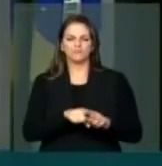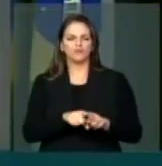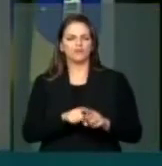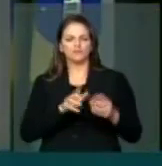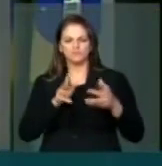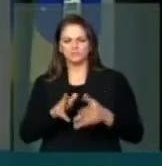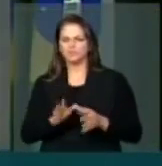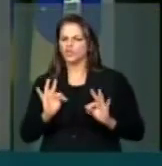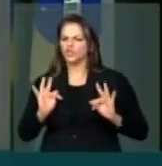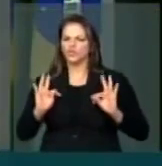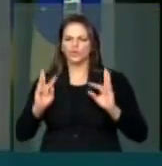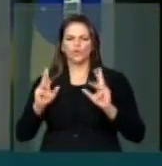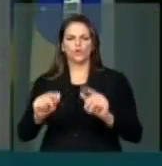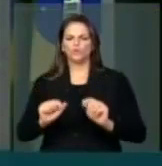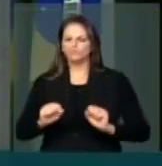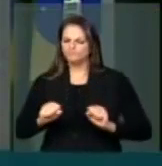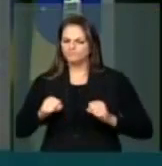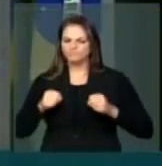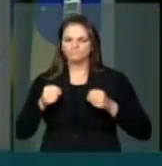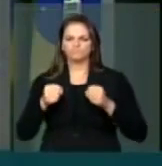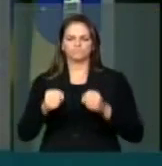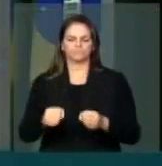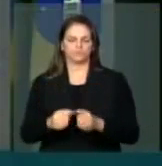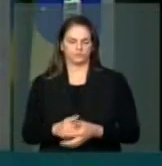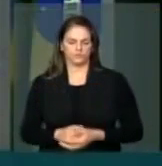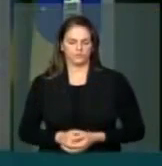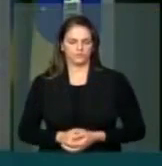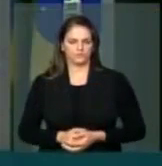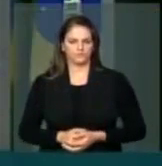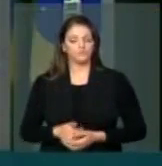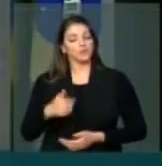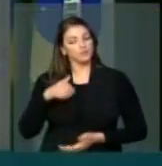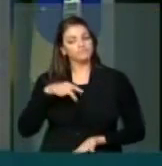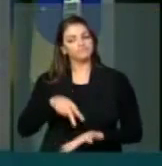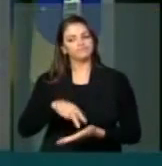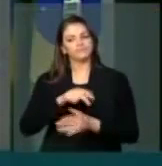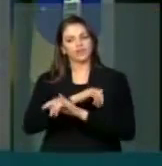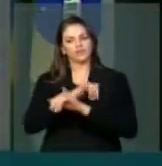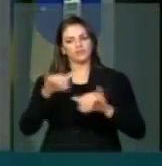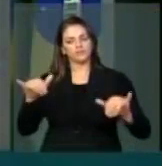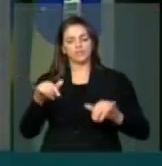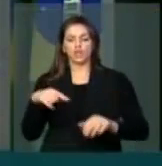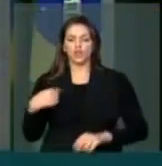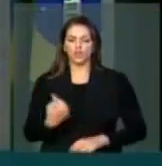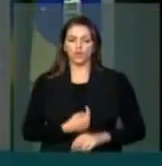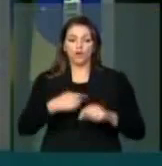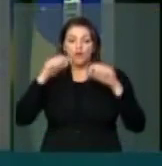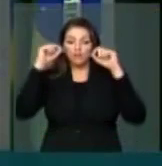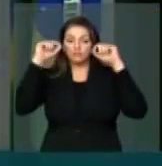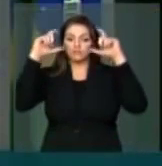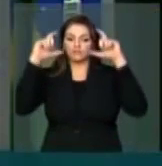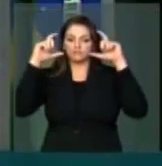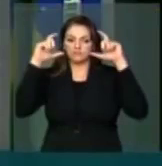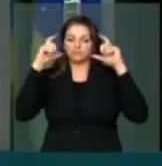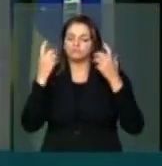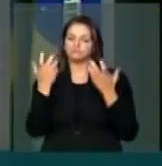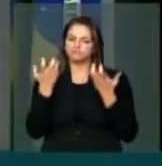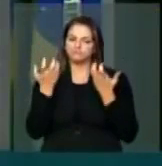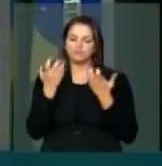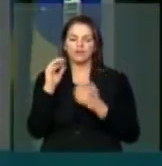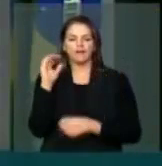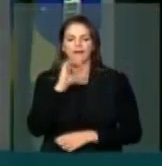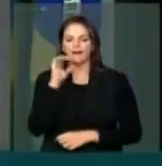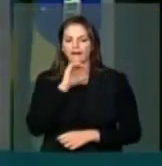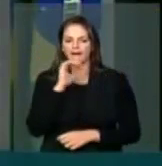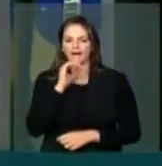irmanado nessa obra, dizer que nós procuramos estar atentos a essa questão, que a gente, mais rápido possível, possamos